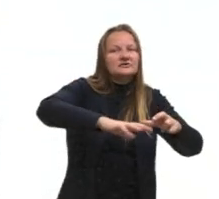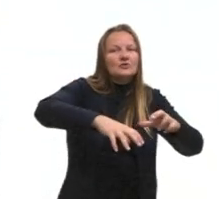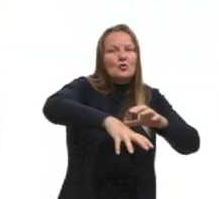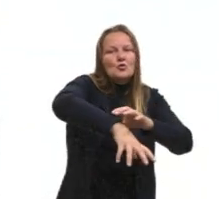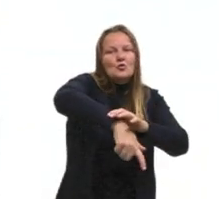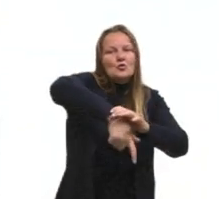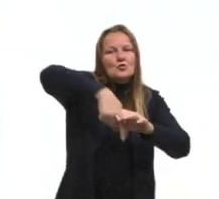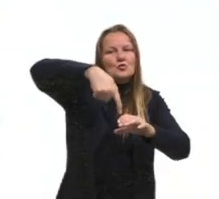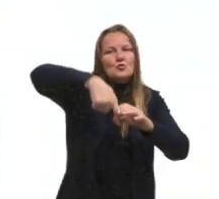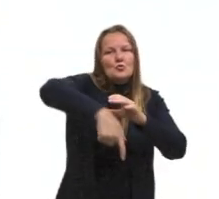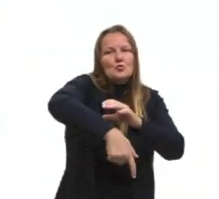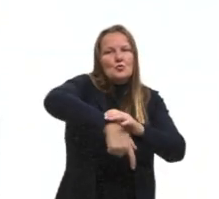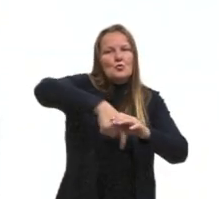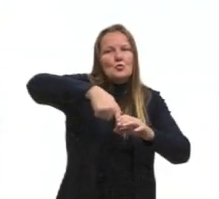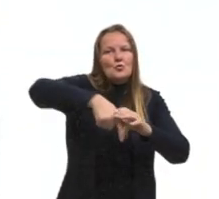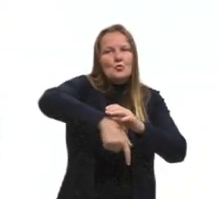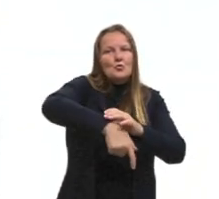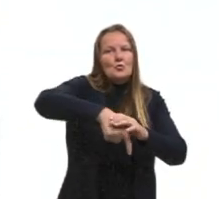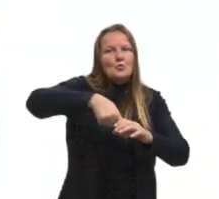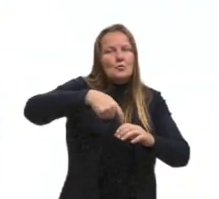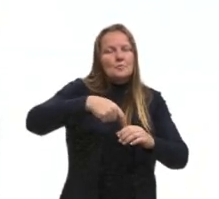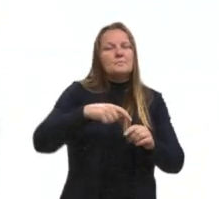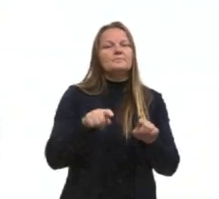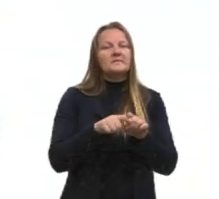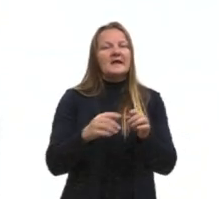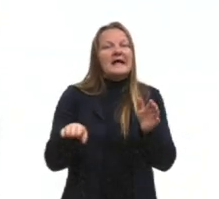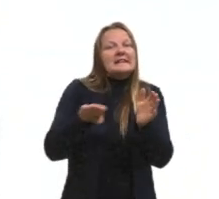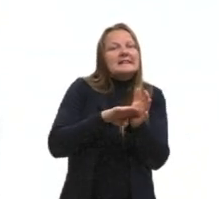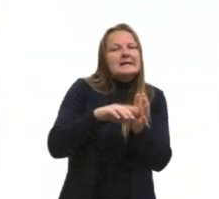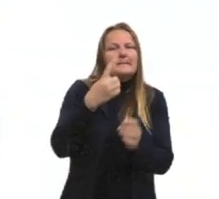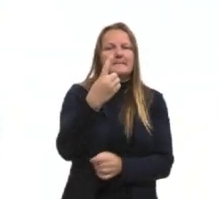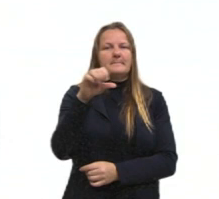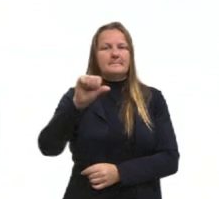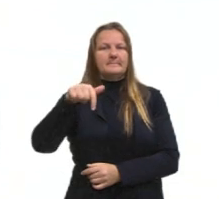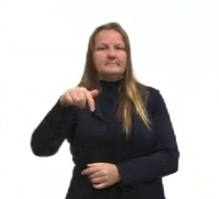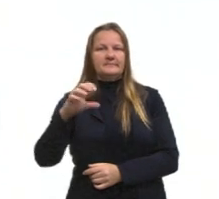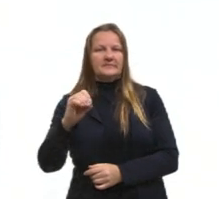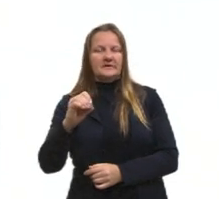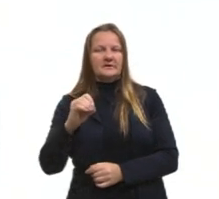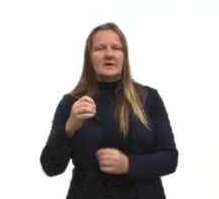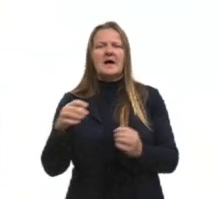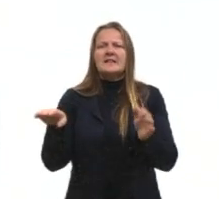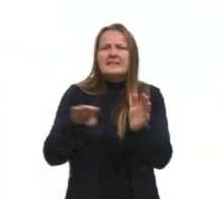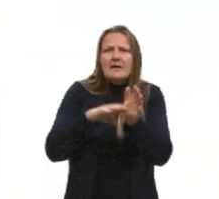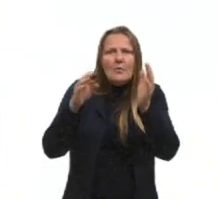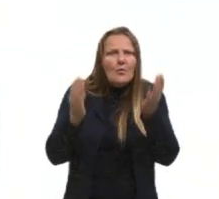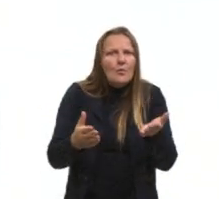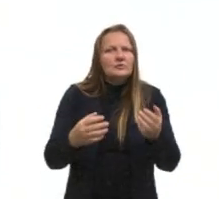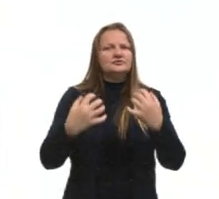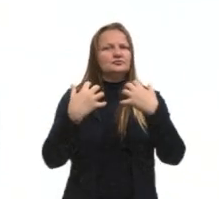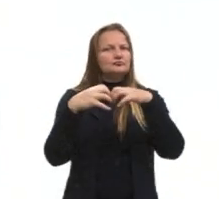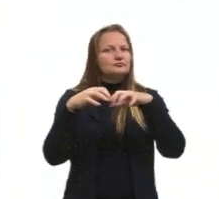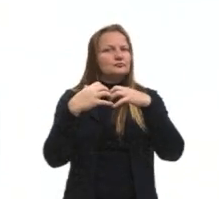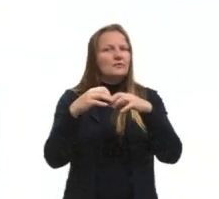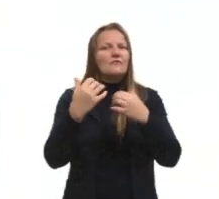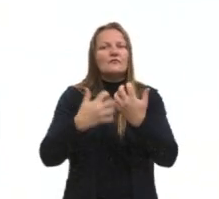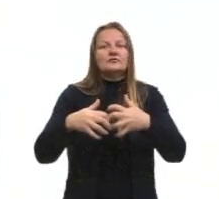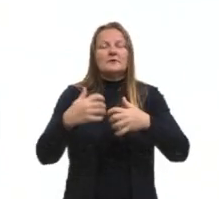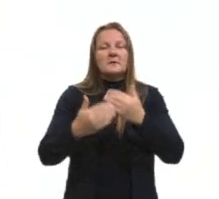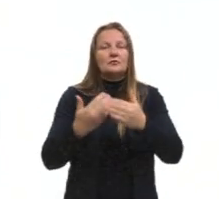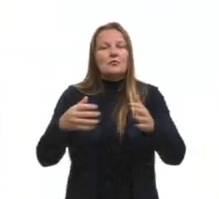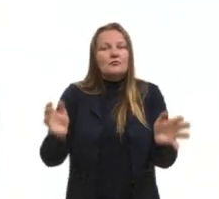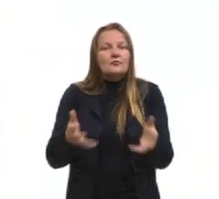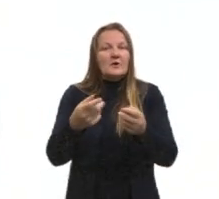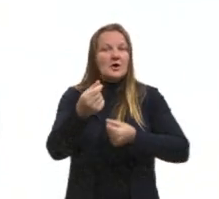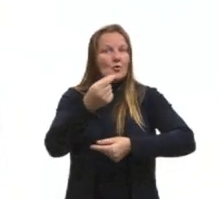e a gente viu que até a década de 70 ali né o grande motor e até hoje né o grande motor que impulsiona